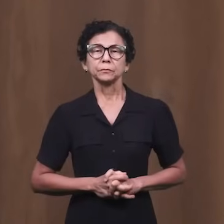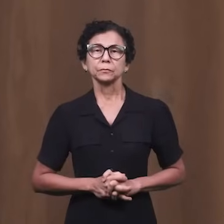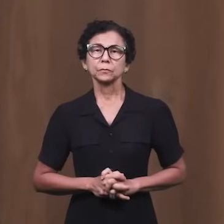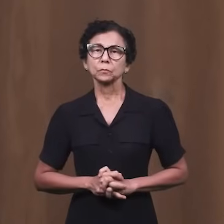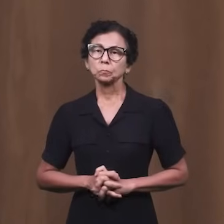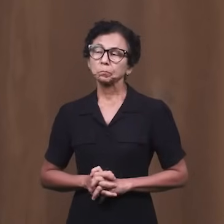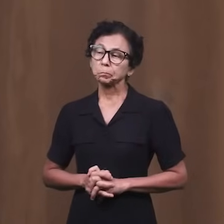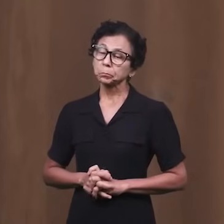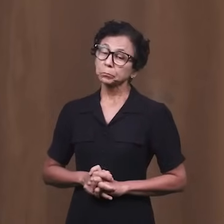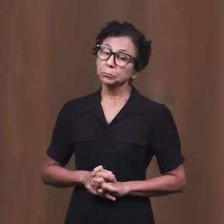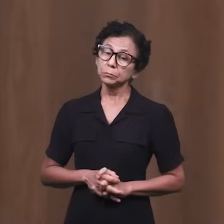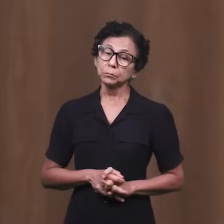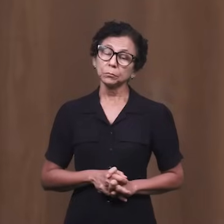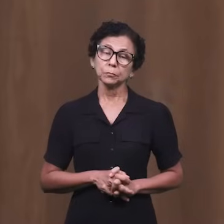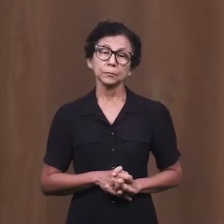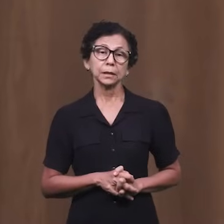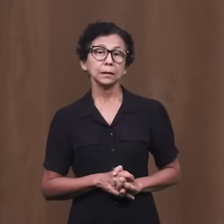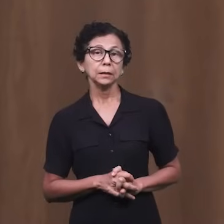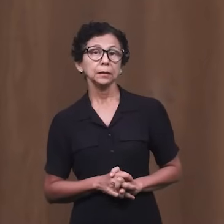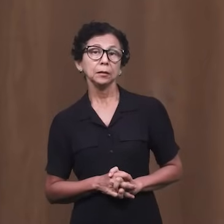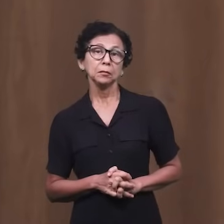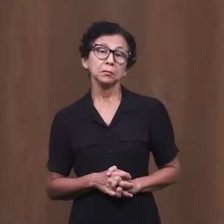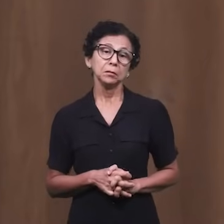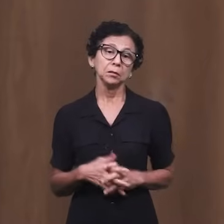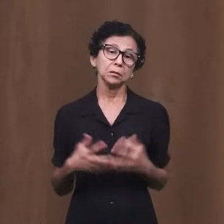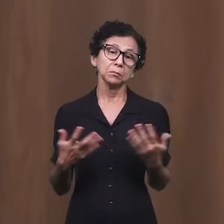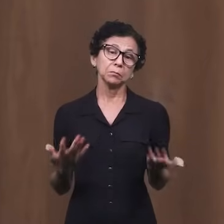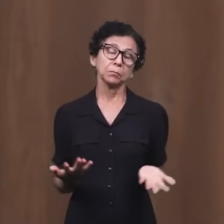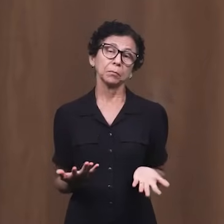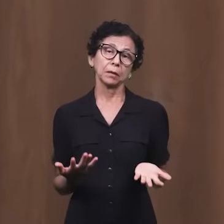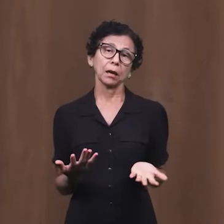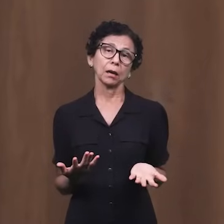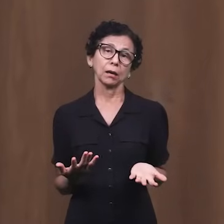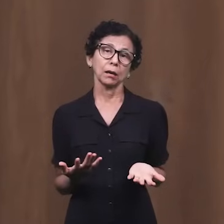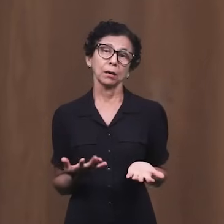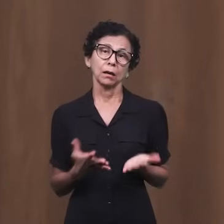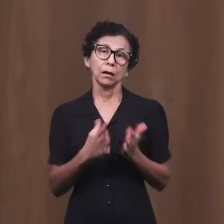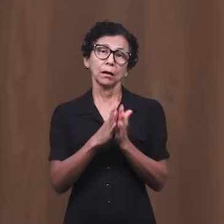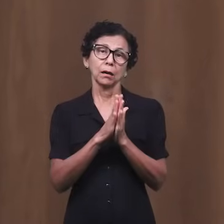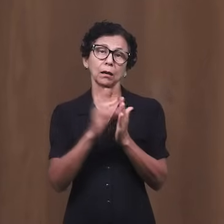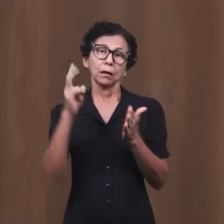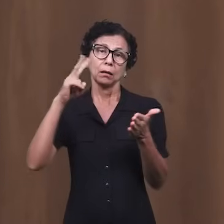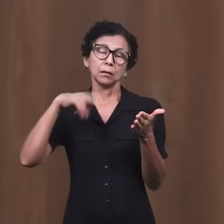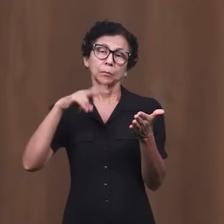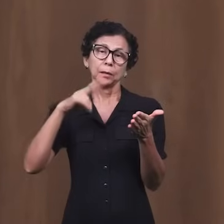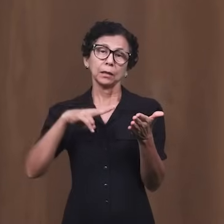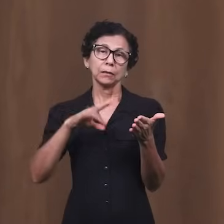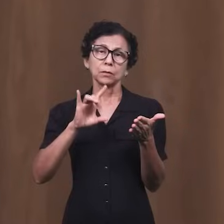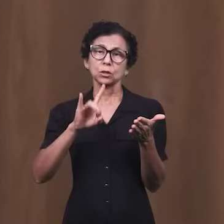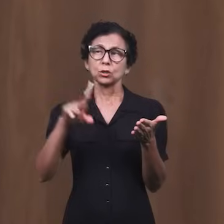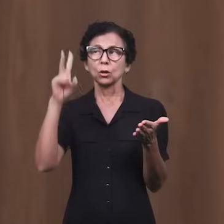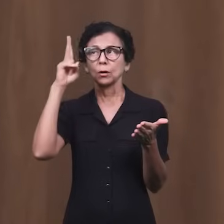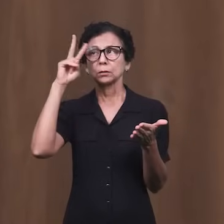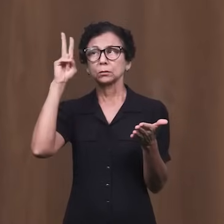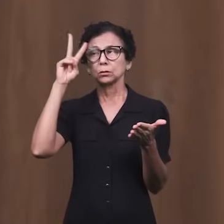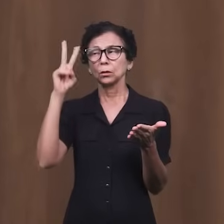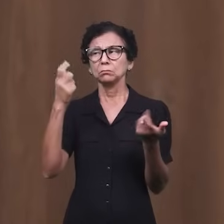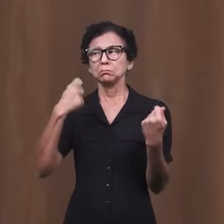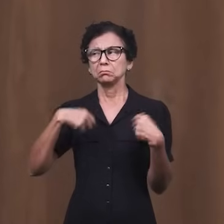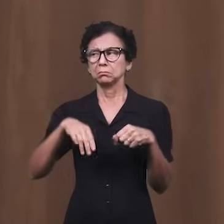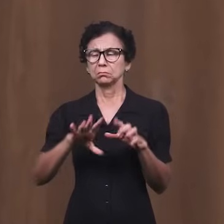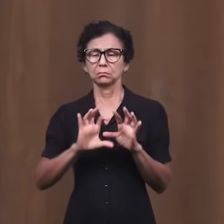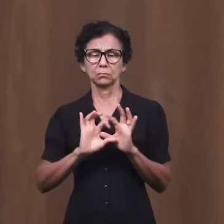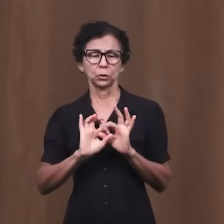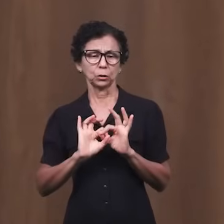entender a Bíblia do ponto de vista histórico não tem necessidade nenhuma de estar em comunhão porque se você transformar a